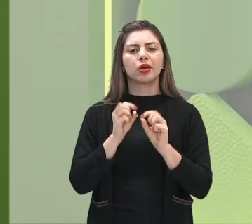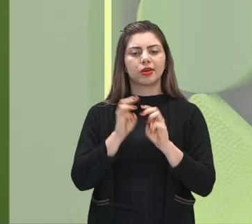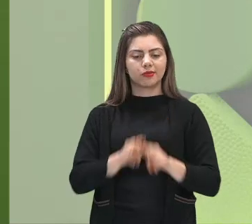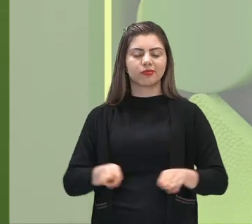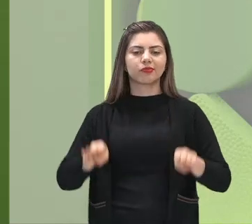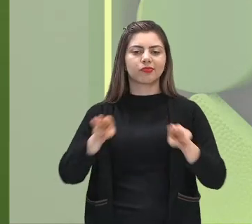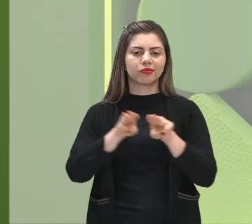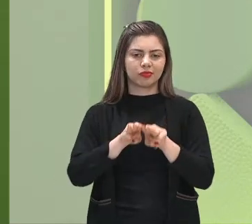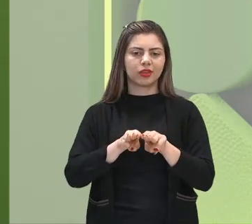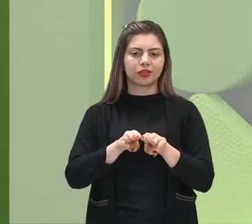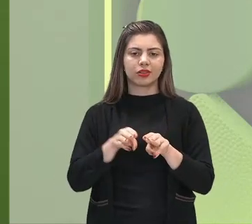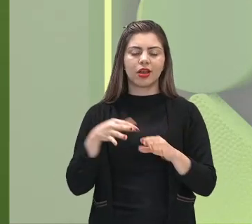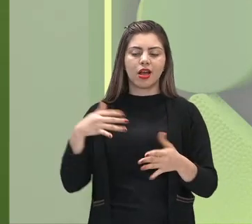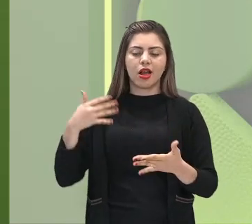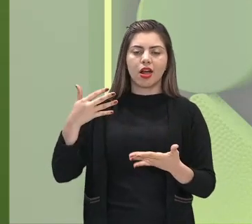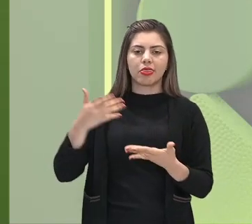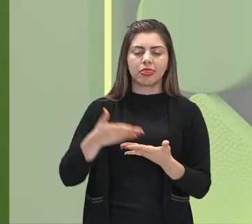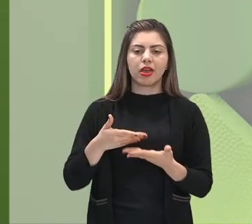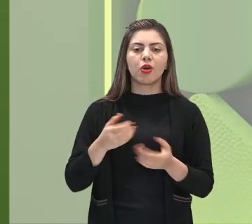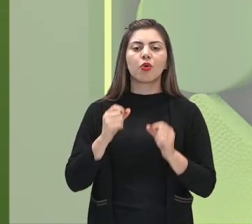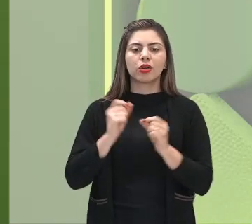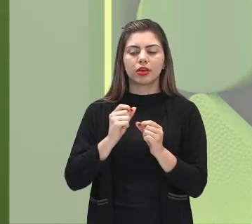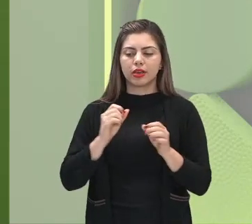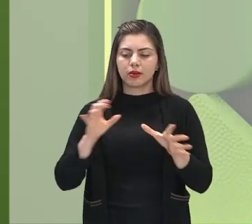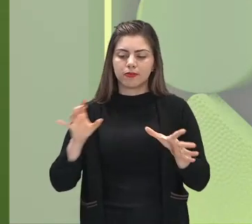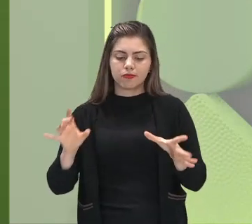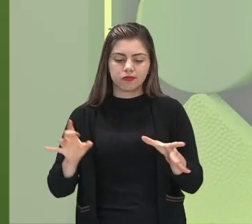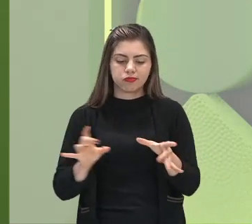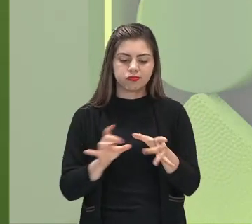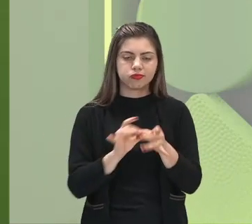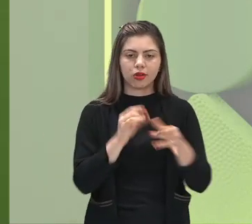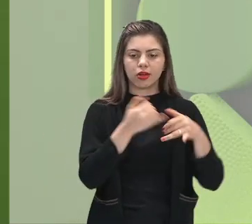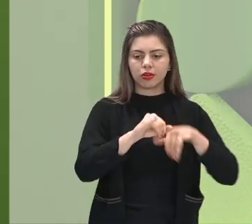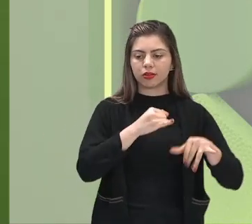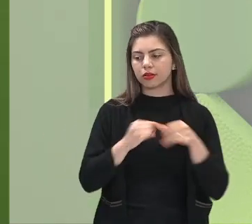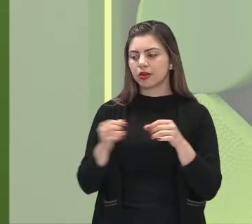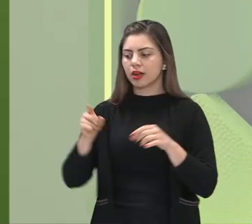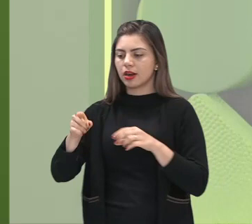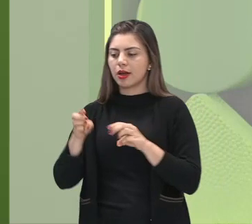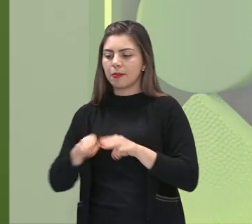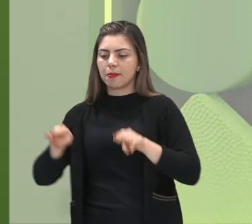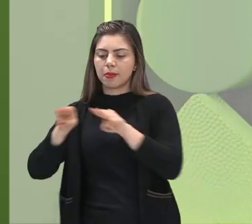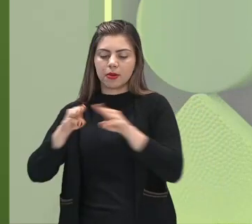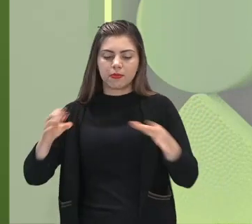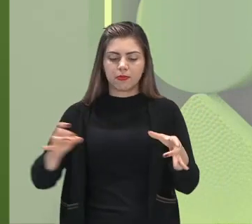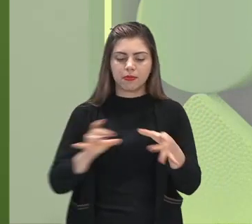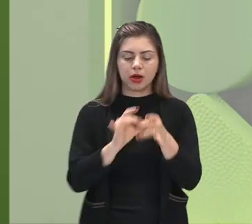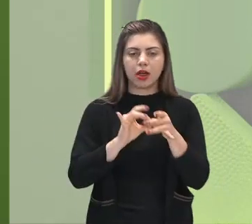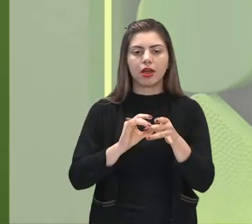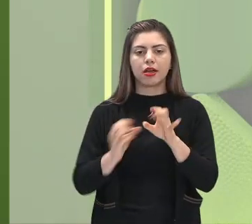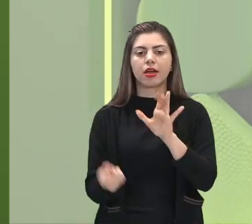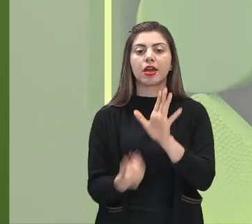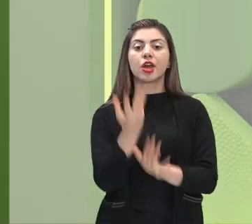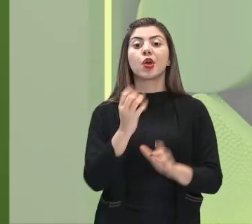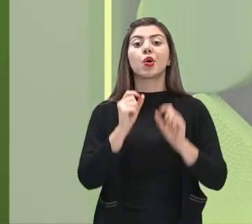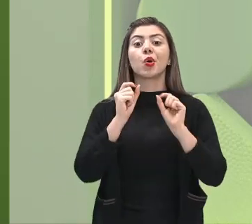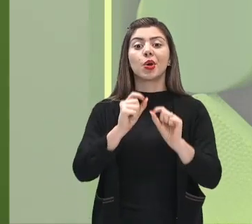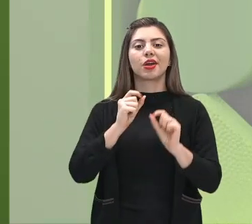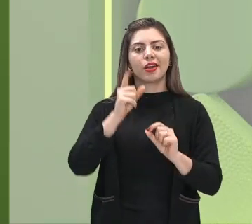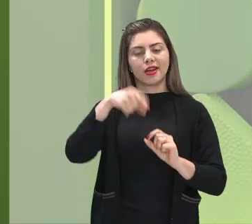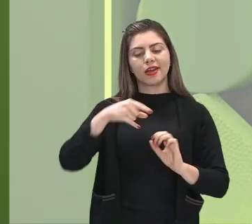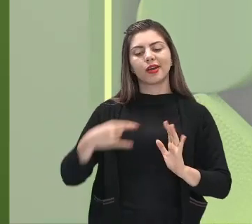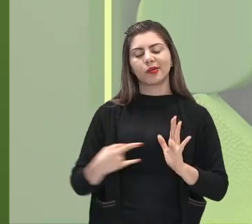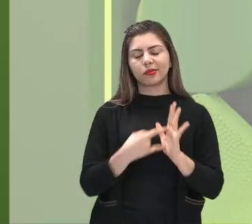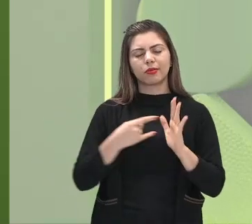magnetismo até ele se juntar com a eletricidade, formando então essa ciência tão maravilhosa